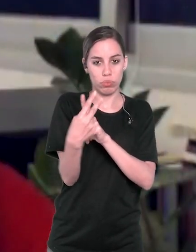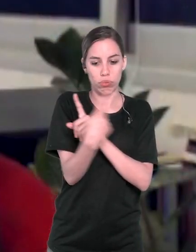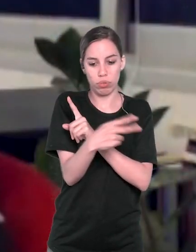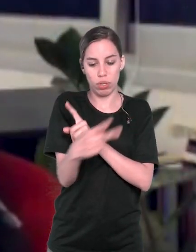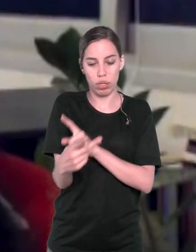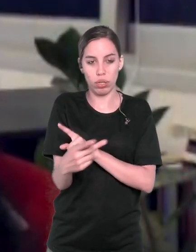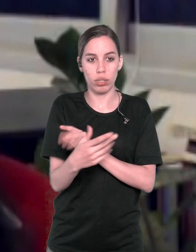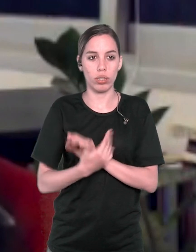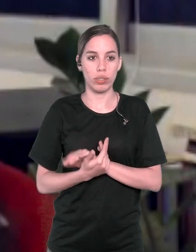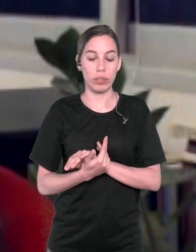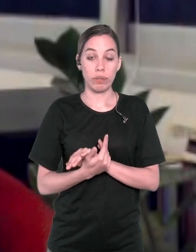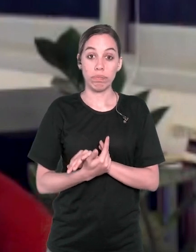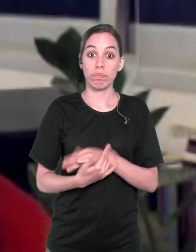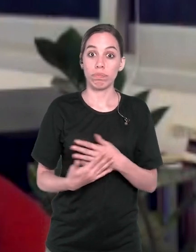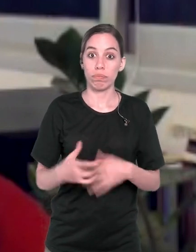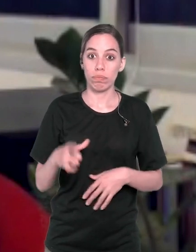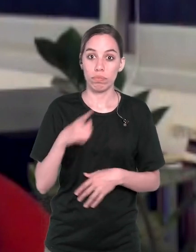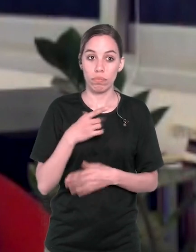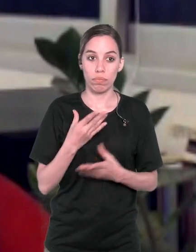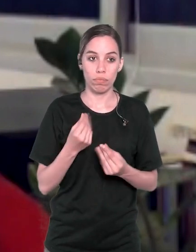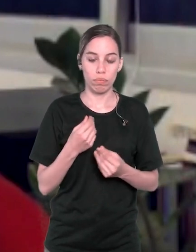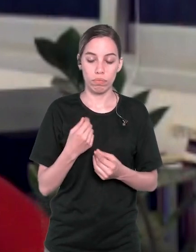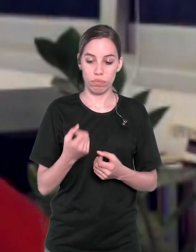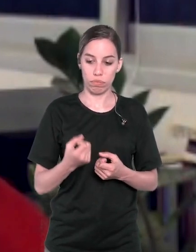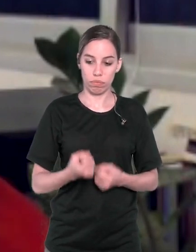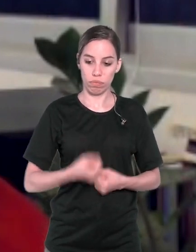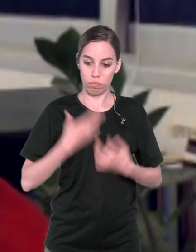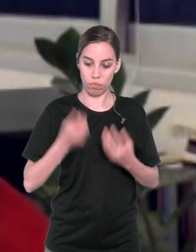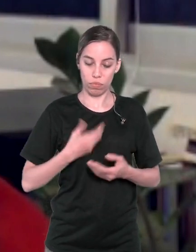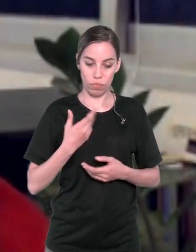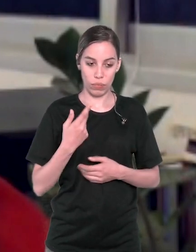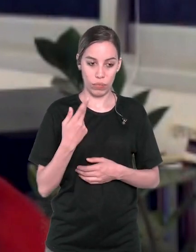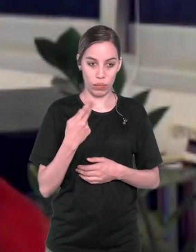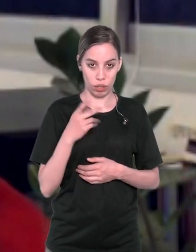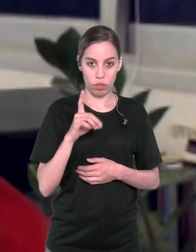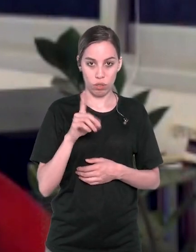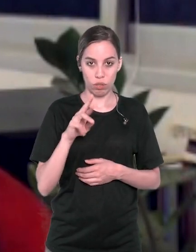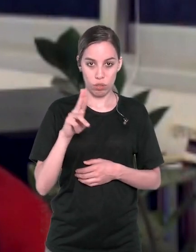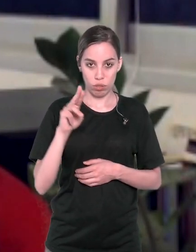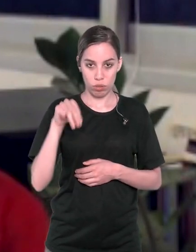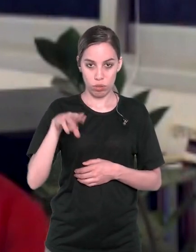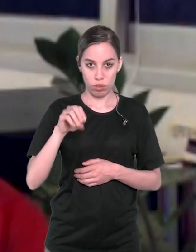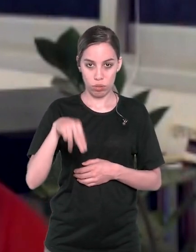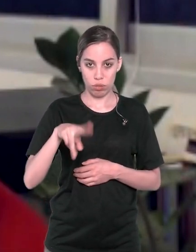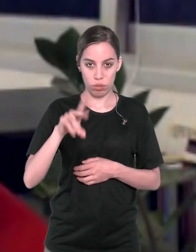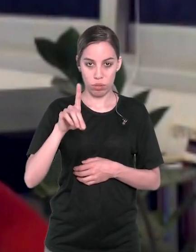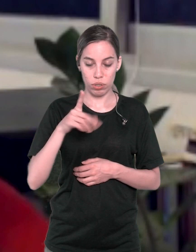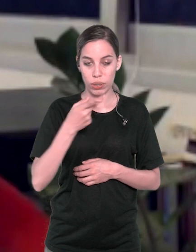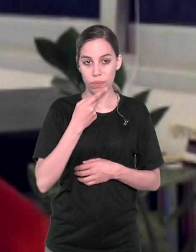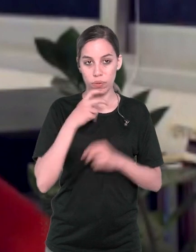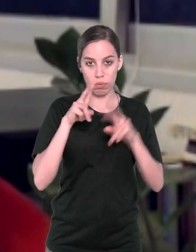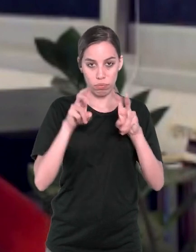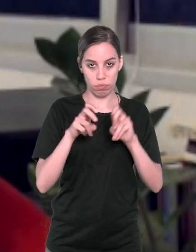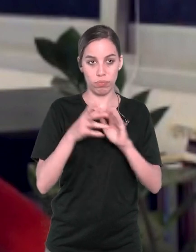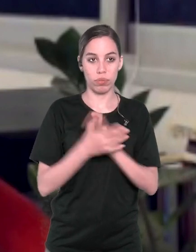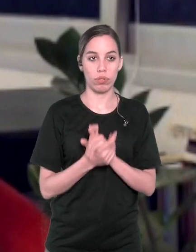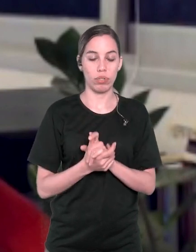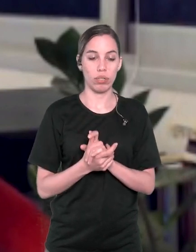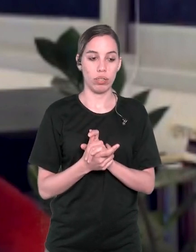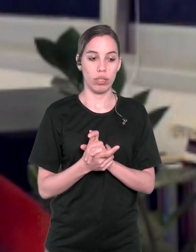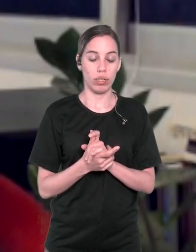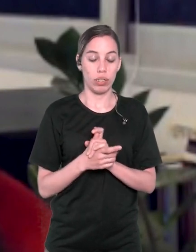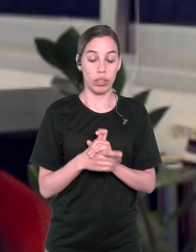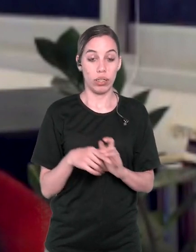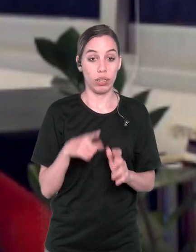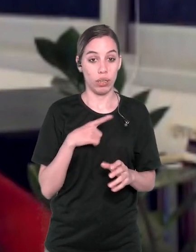muitos poemas de Drummond que tratam disso. E há muitos animais rurais,